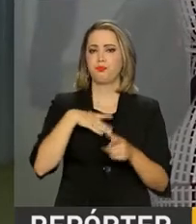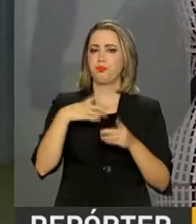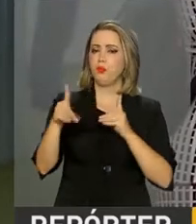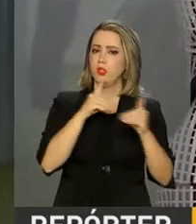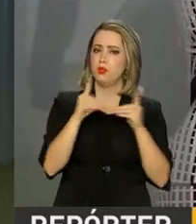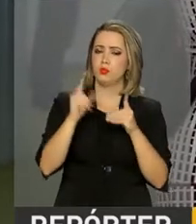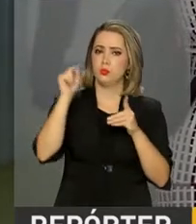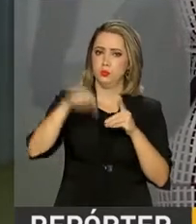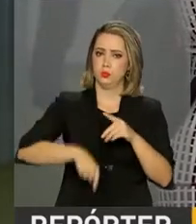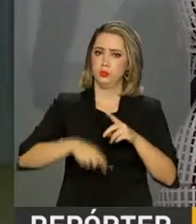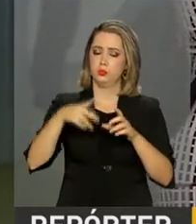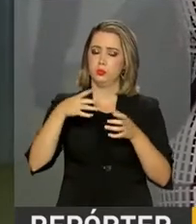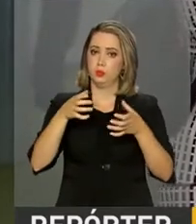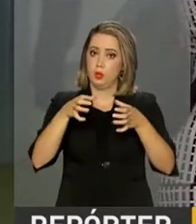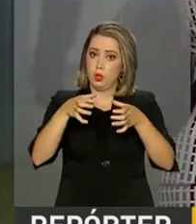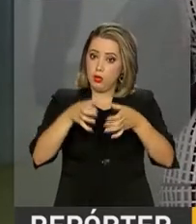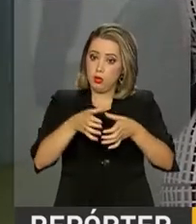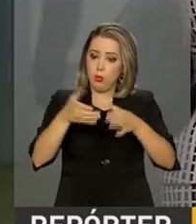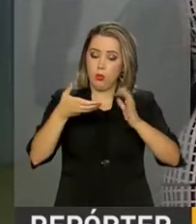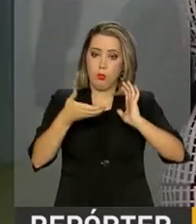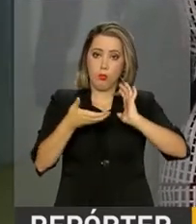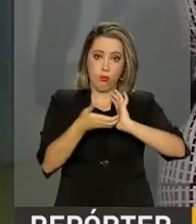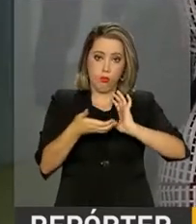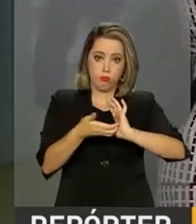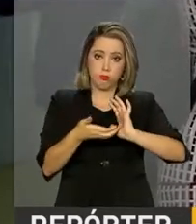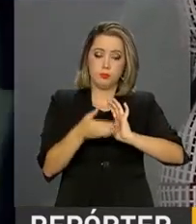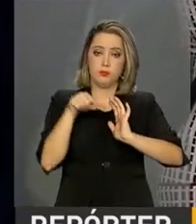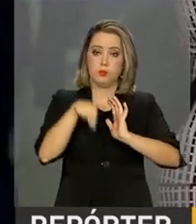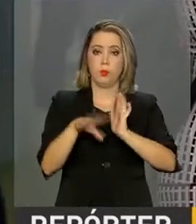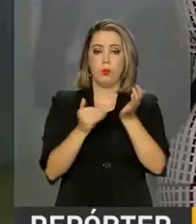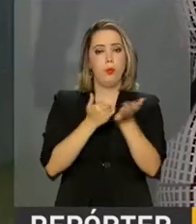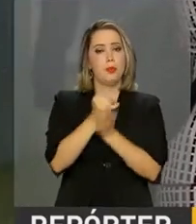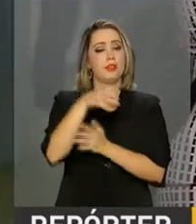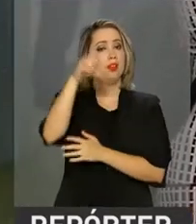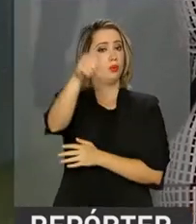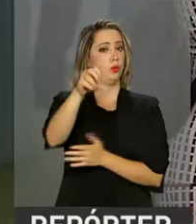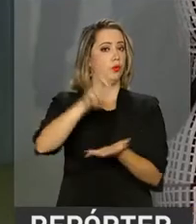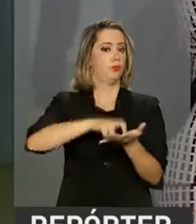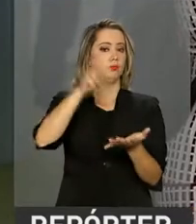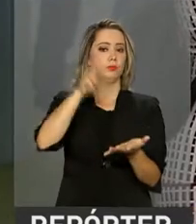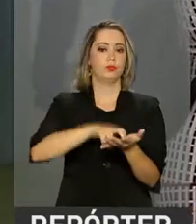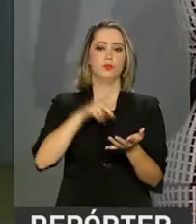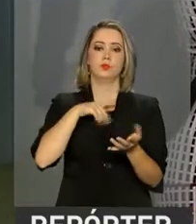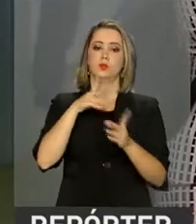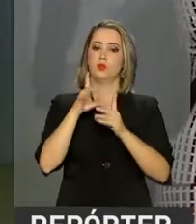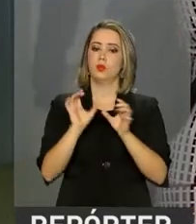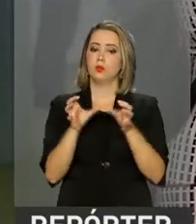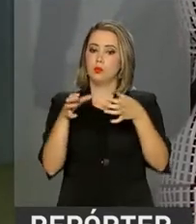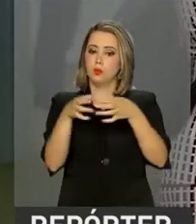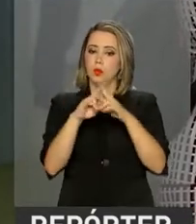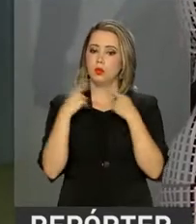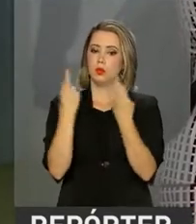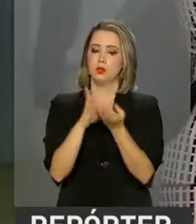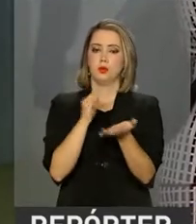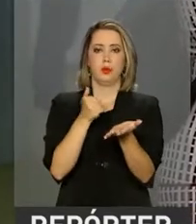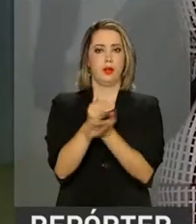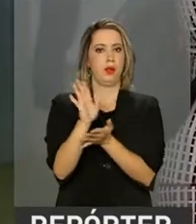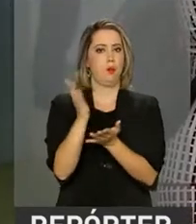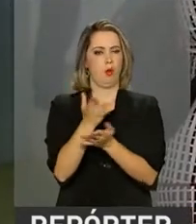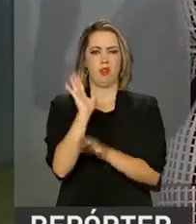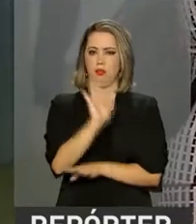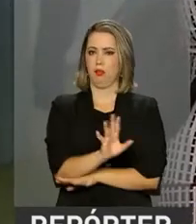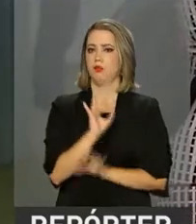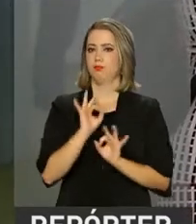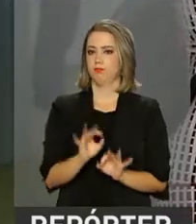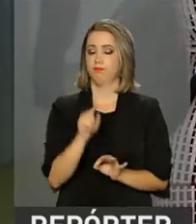aqui no plenário Ulisses Guimarães começaram por volta das 9 horas da manhã. Houve uma sessão que foi encerrada no começo da tarde.